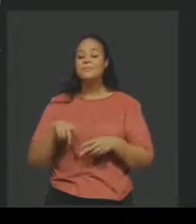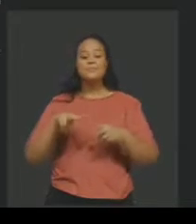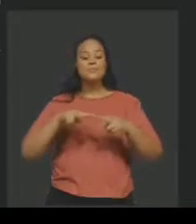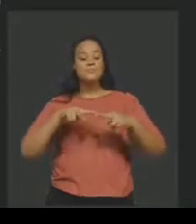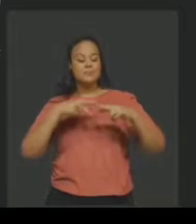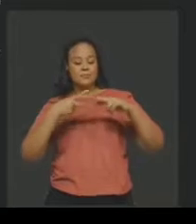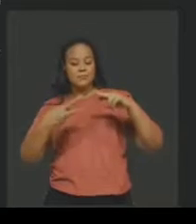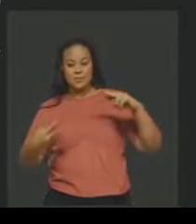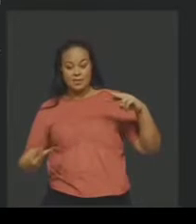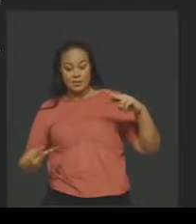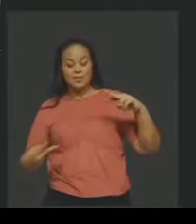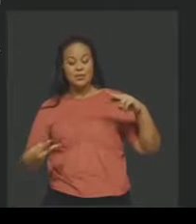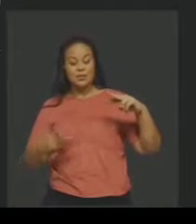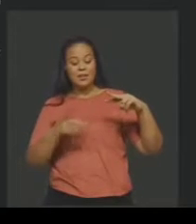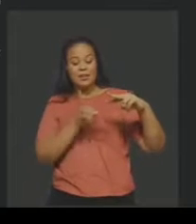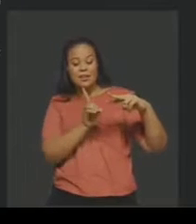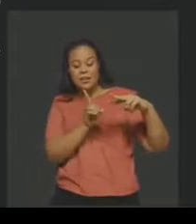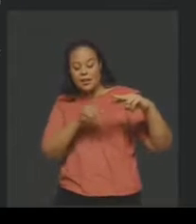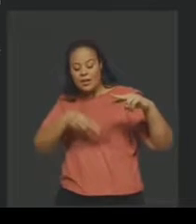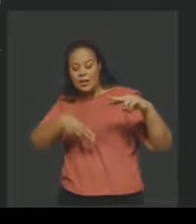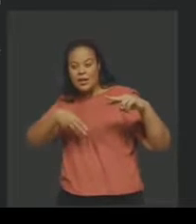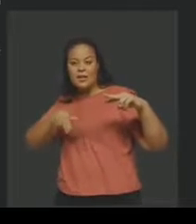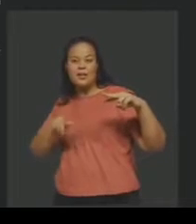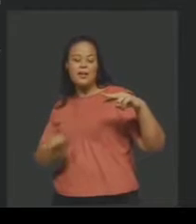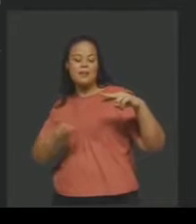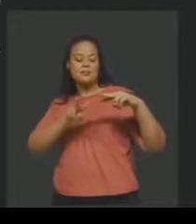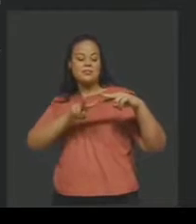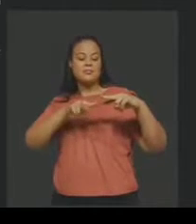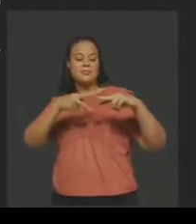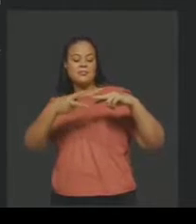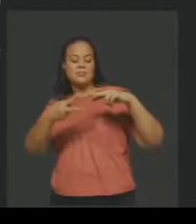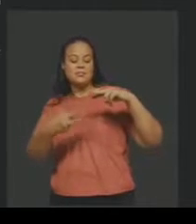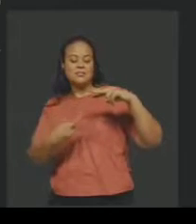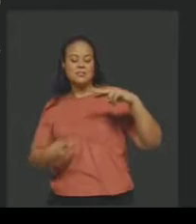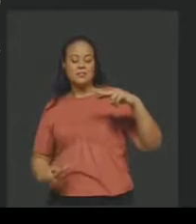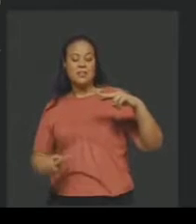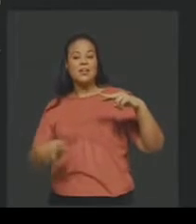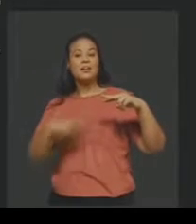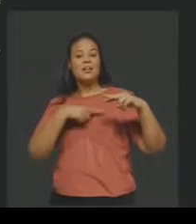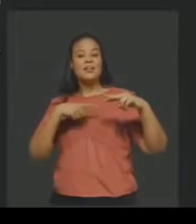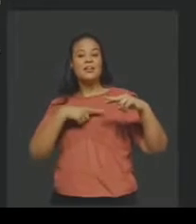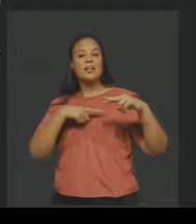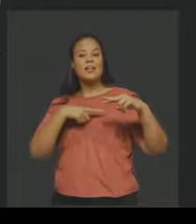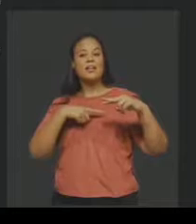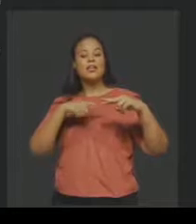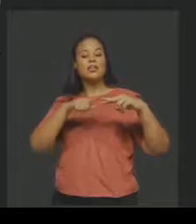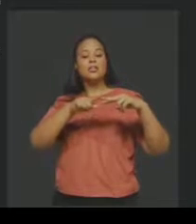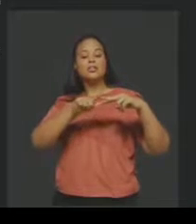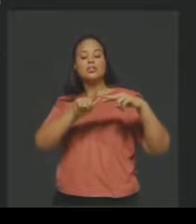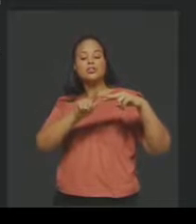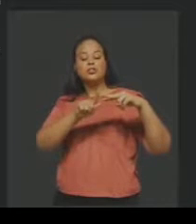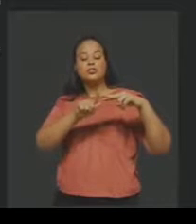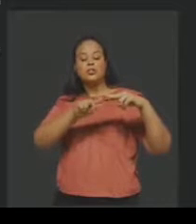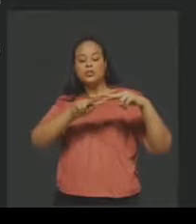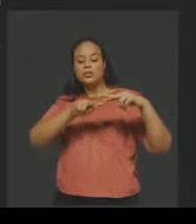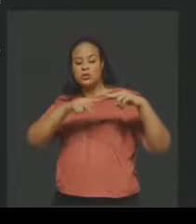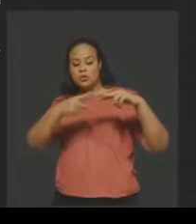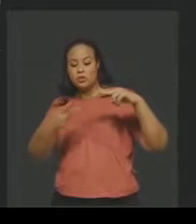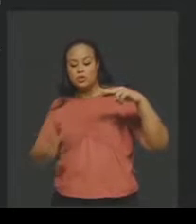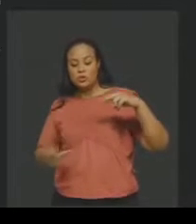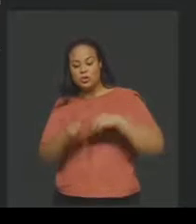também. São moléculas menores de DNA circular que possuem genes que não são essenciais.